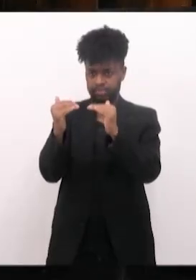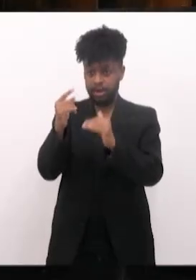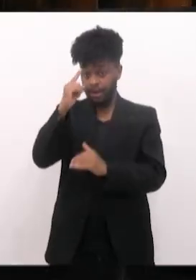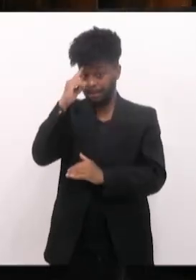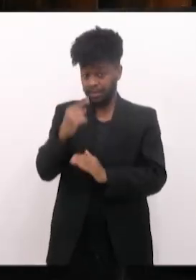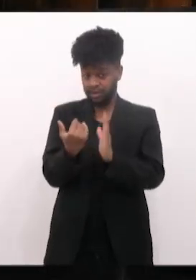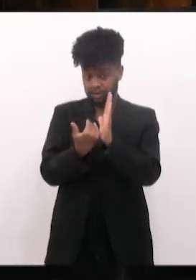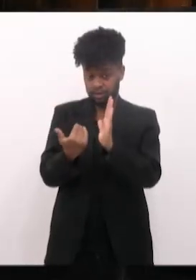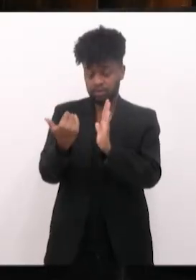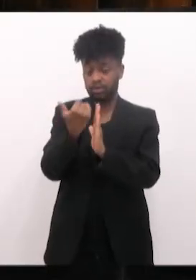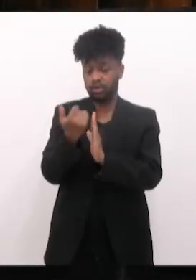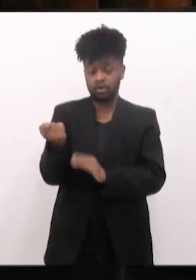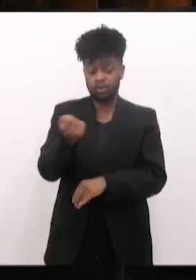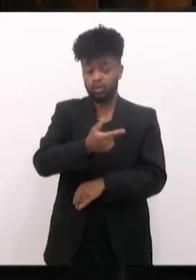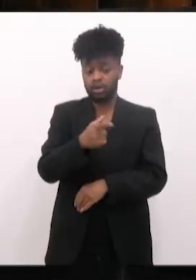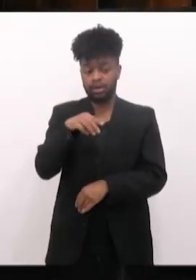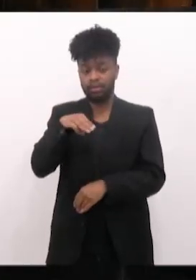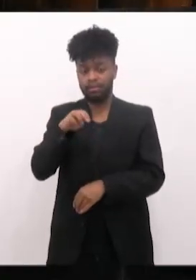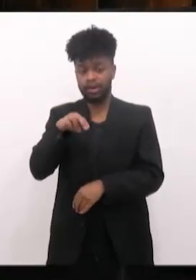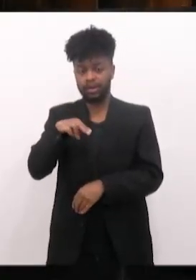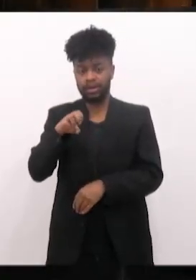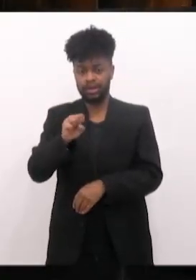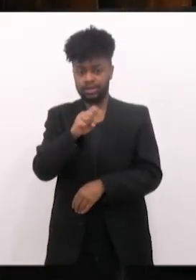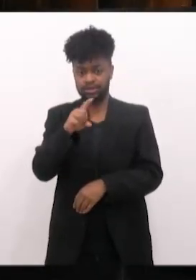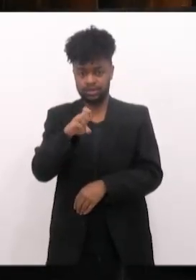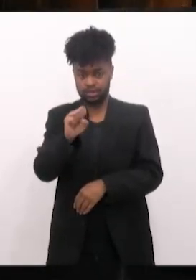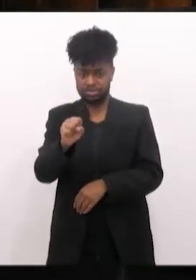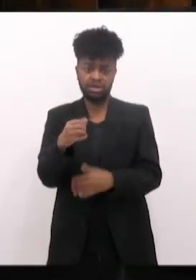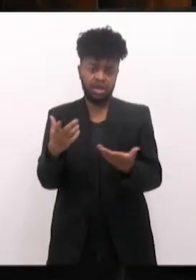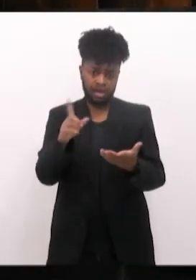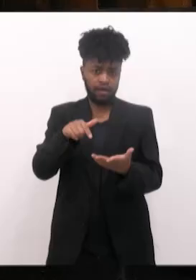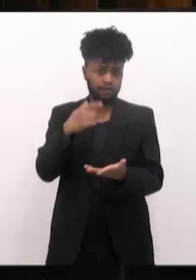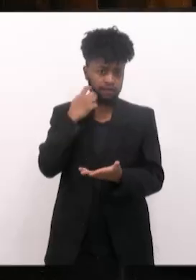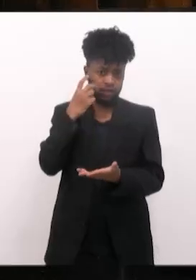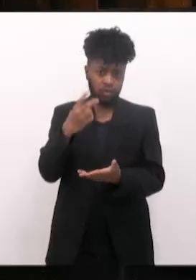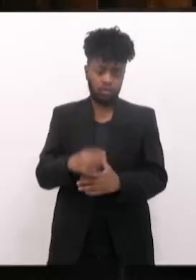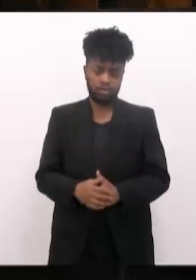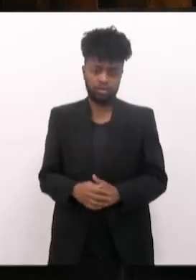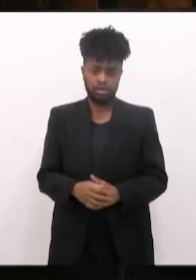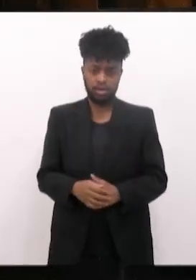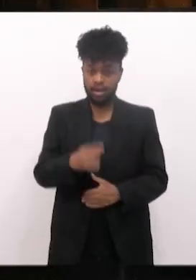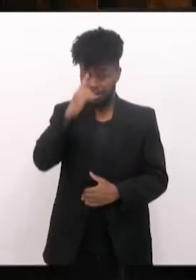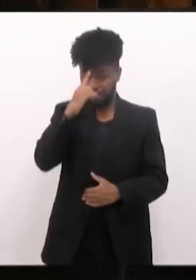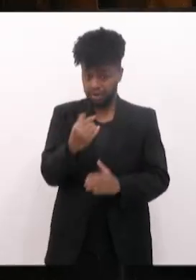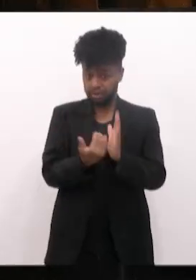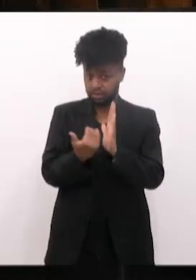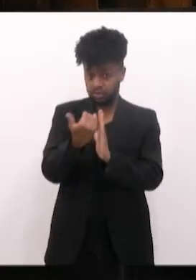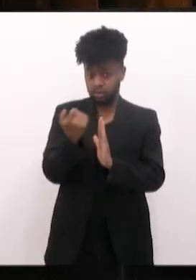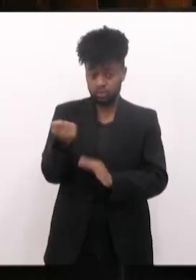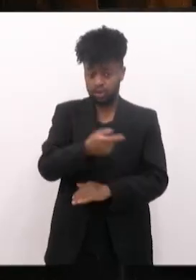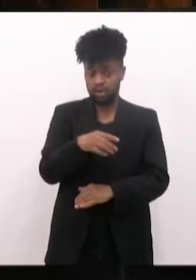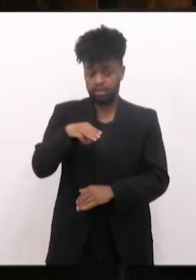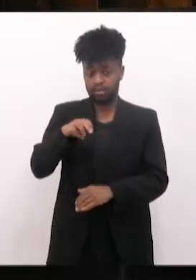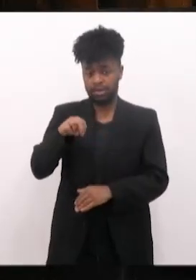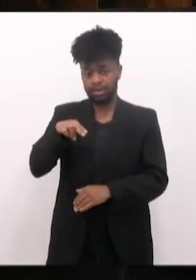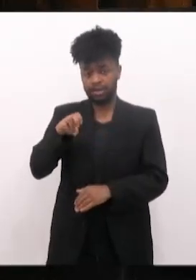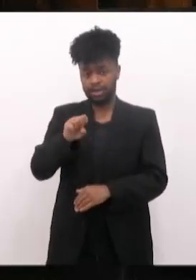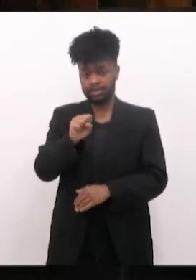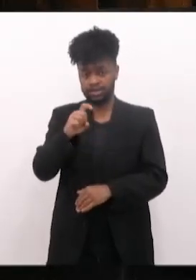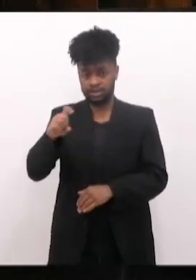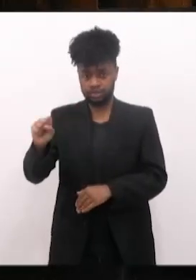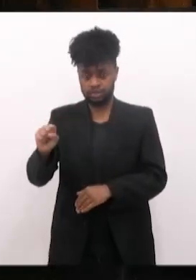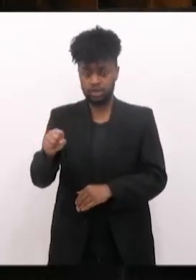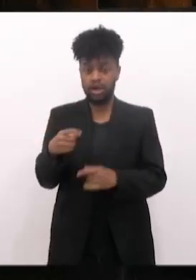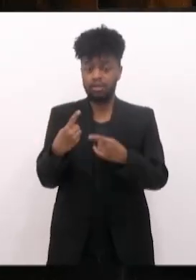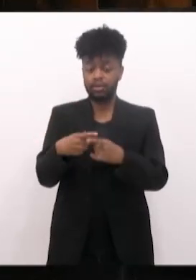mais do que o coronel Menezes. Uma vergonha. Manda mais do que o coronel Menezes. Porque eu